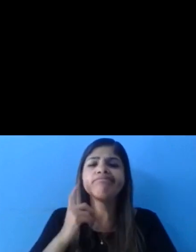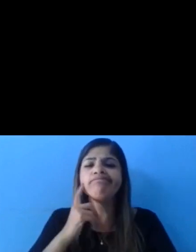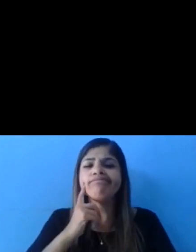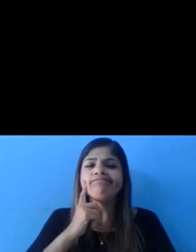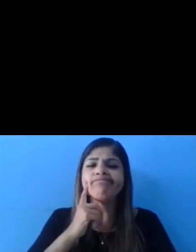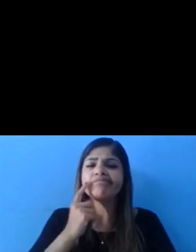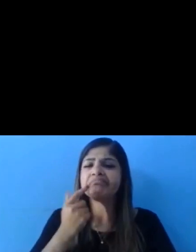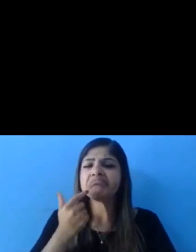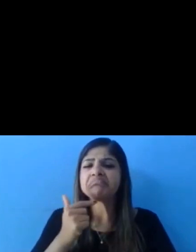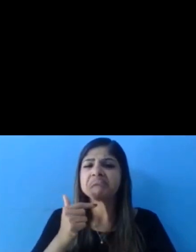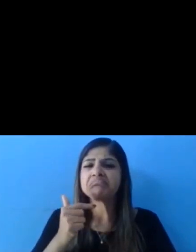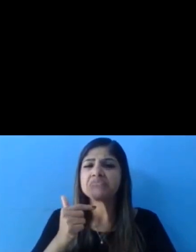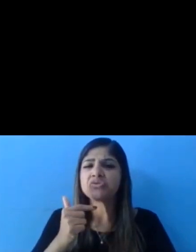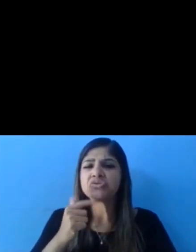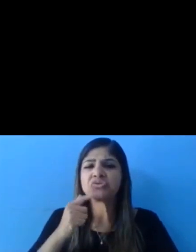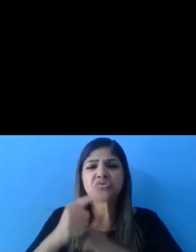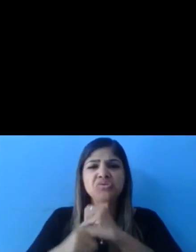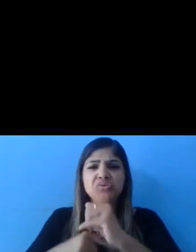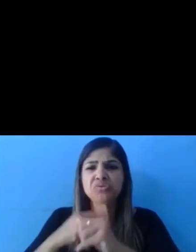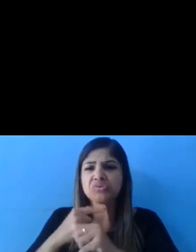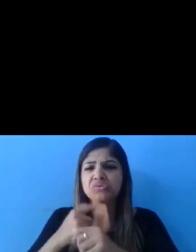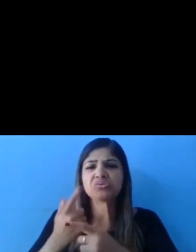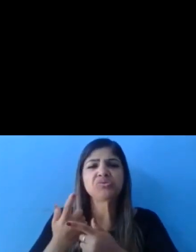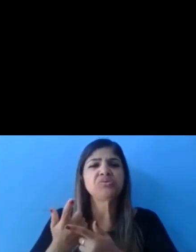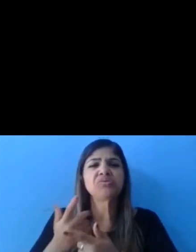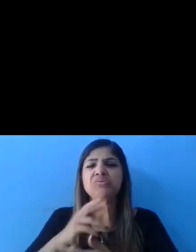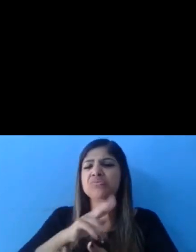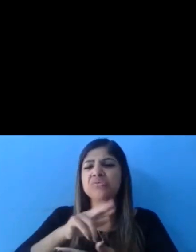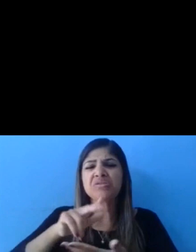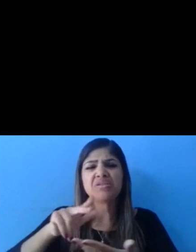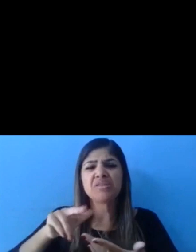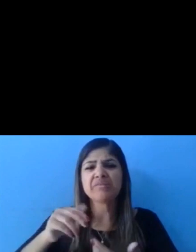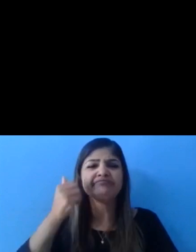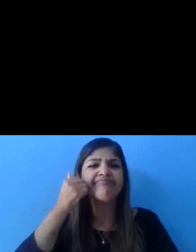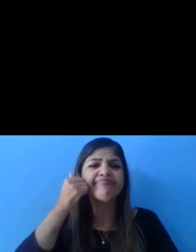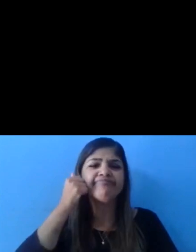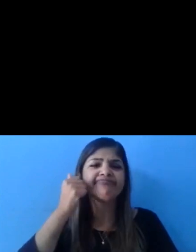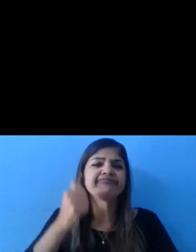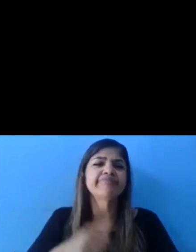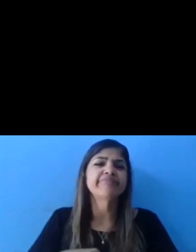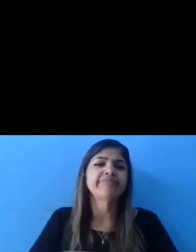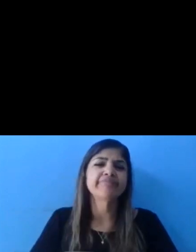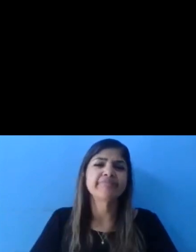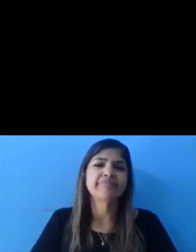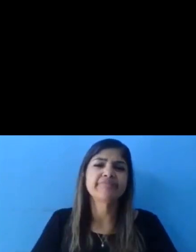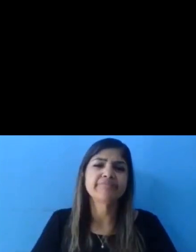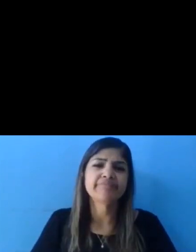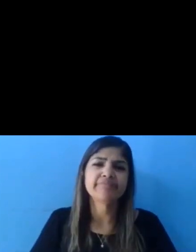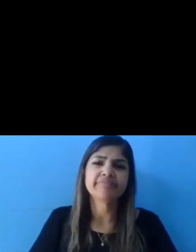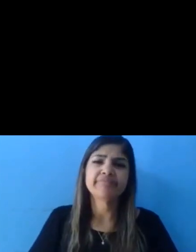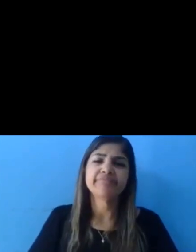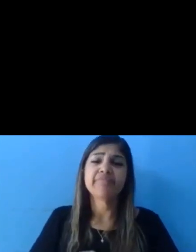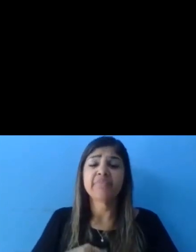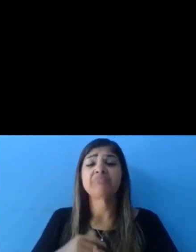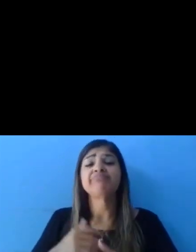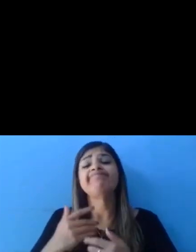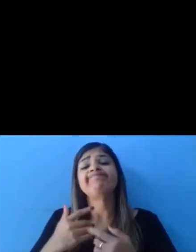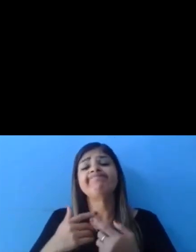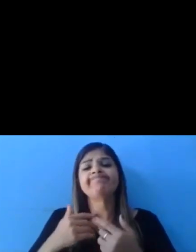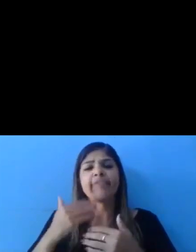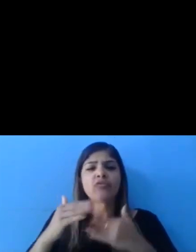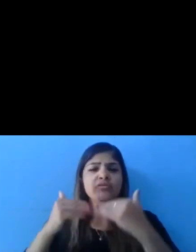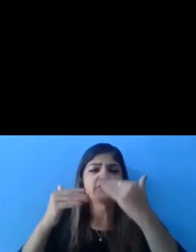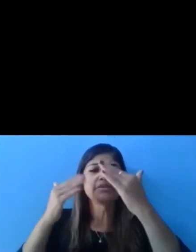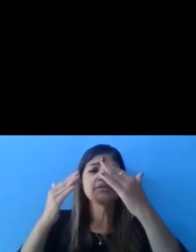assim, não existia Google, não tinha mobile, não tinha... Então, assim... É uma coisa numa constante evolução que você tem que